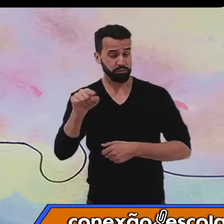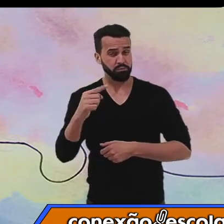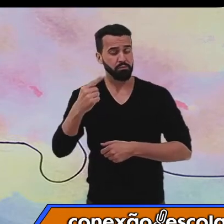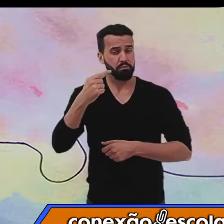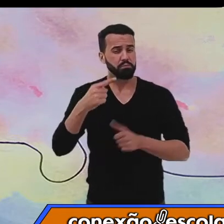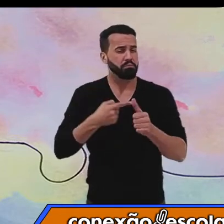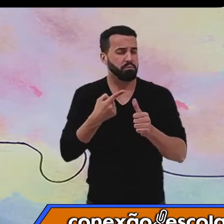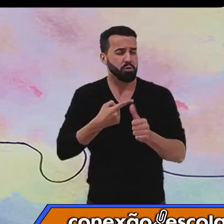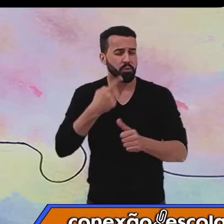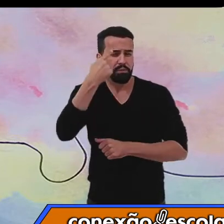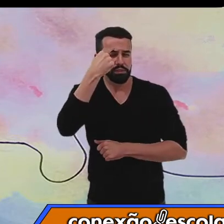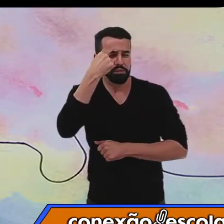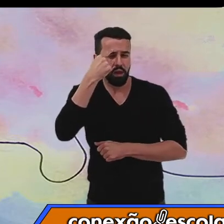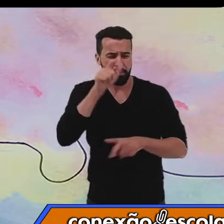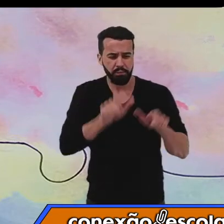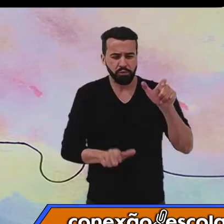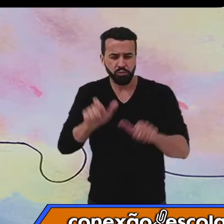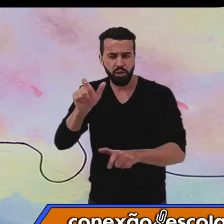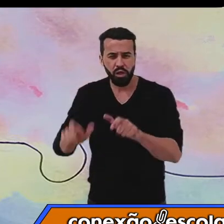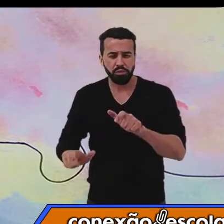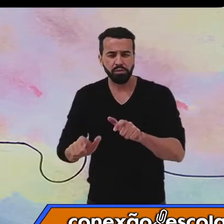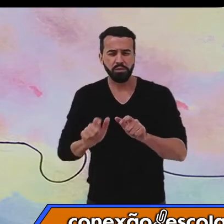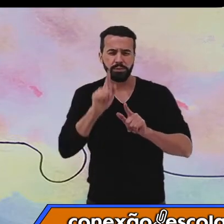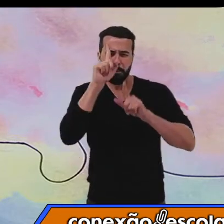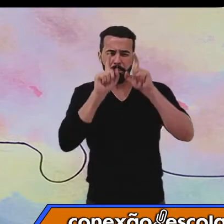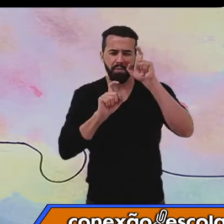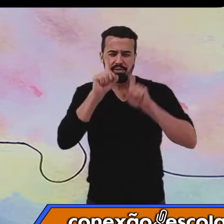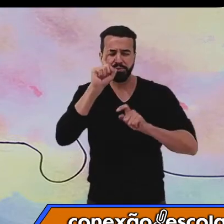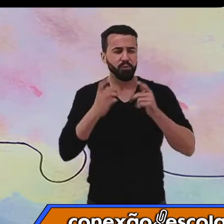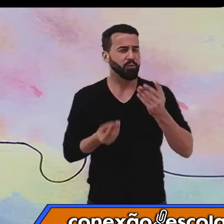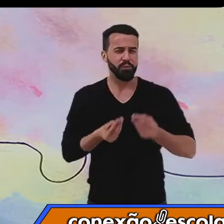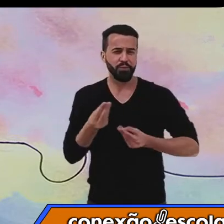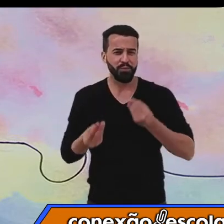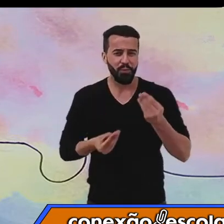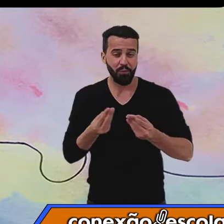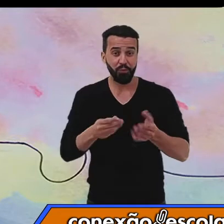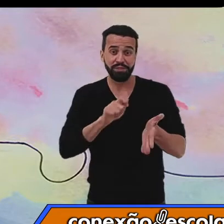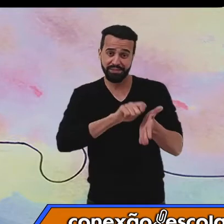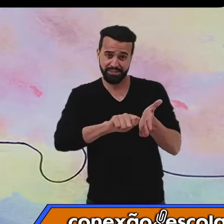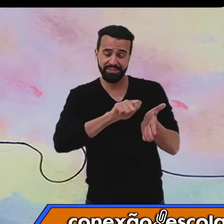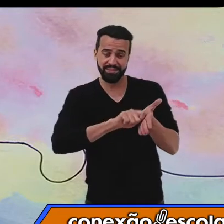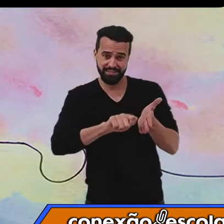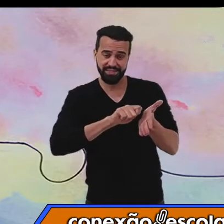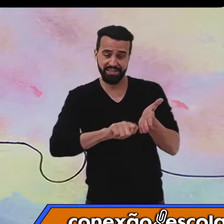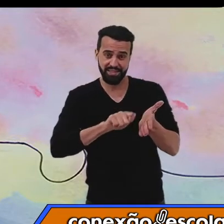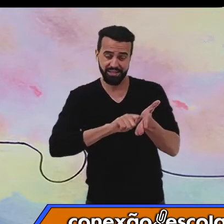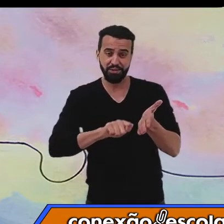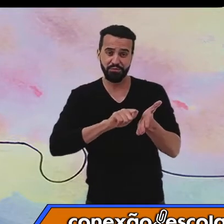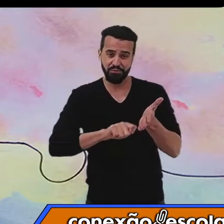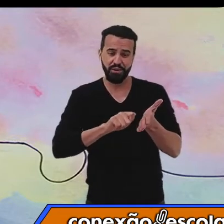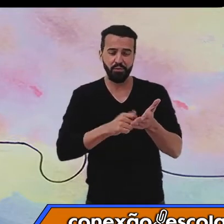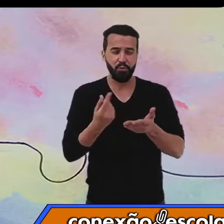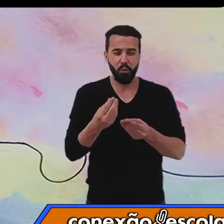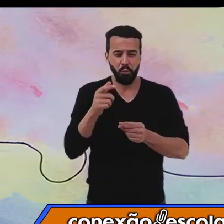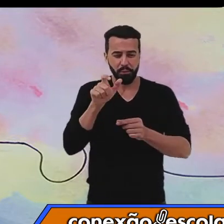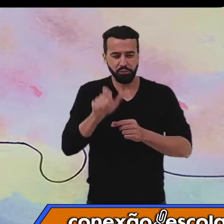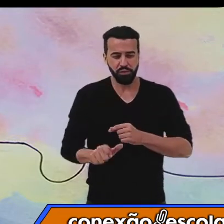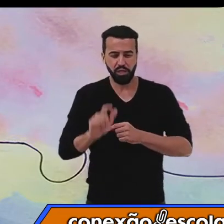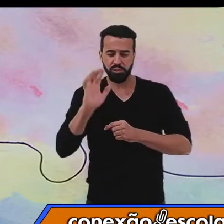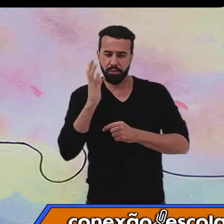criar? Qual que vai ser a expressão do rosto da sua personagem? Escreva aí no seu caderno um pouco dessa